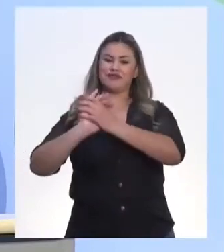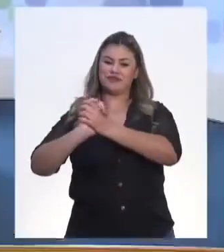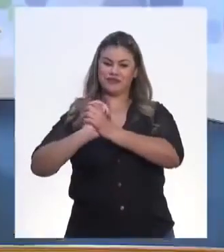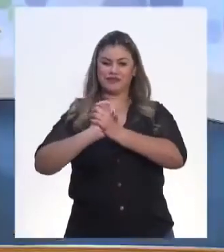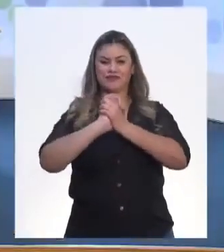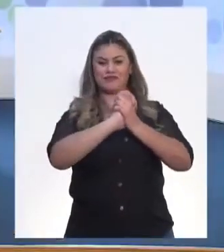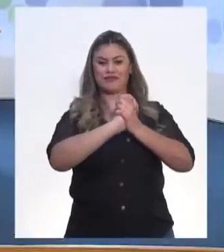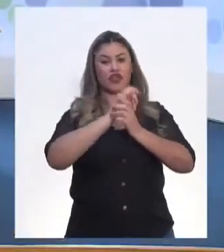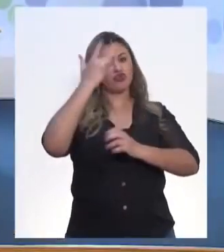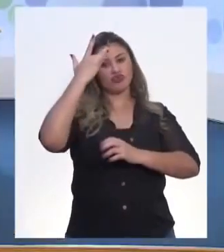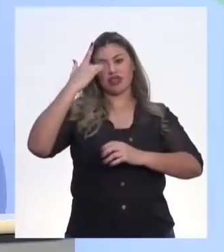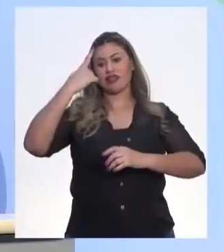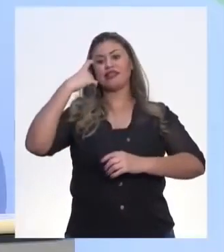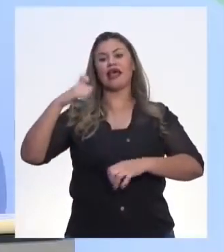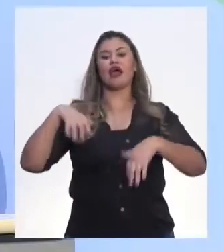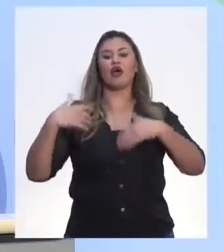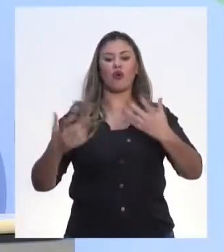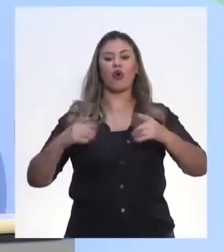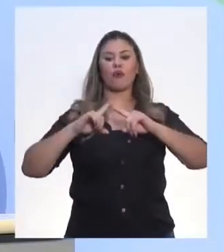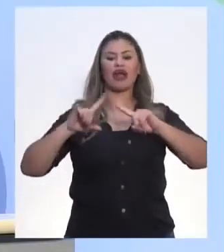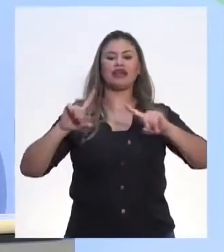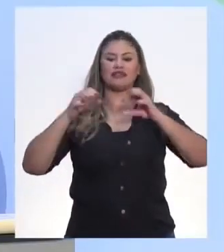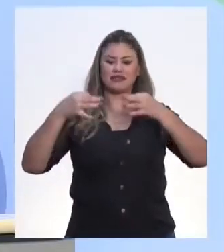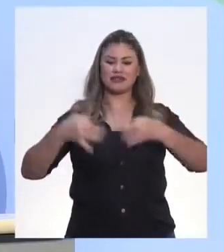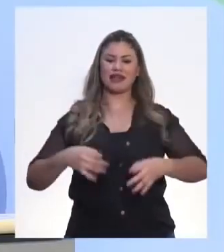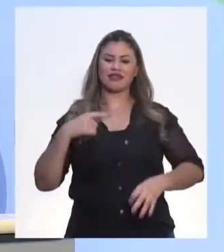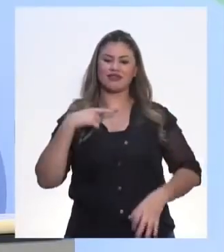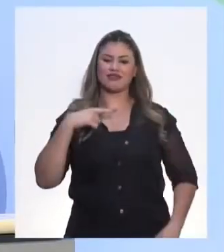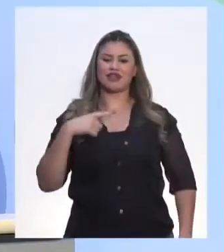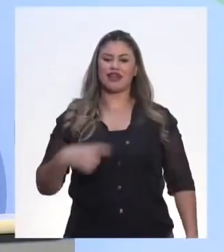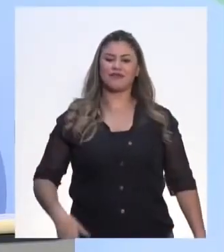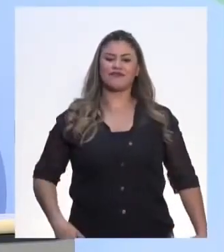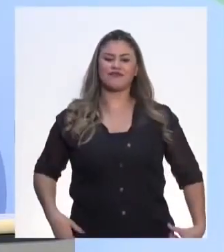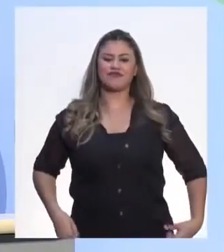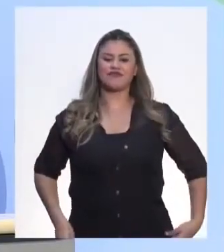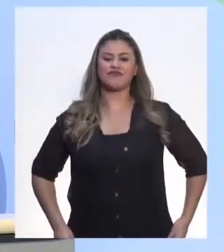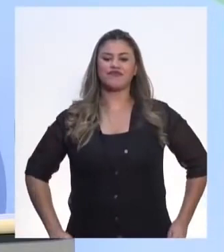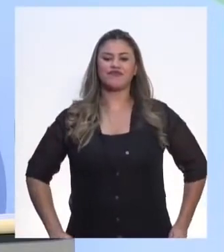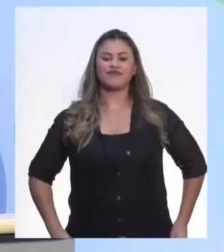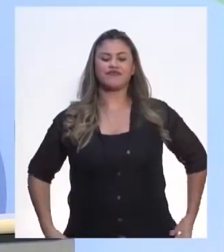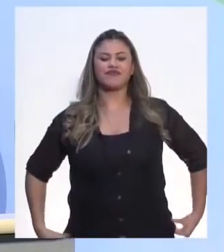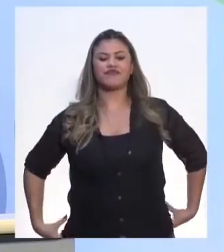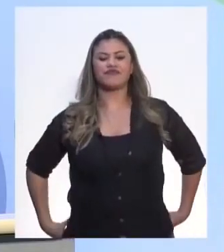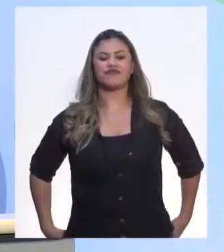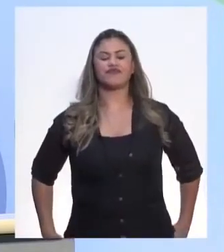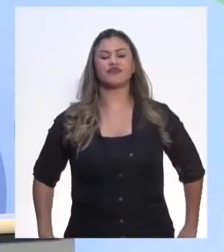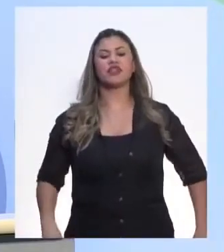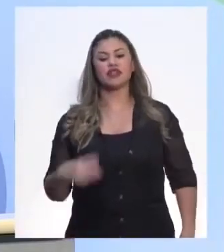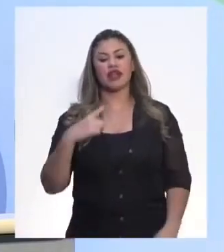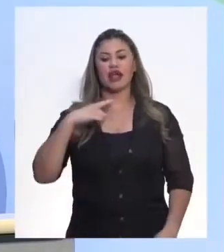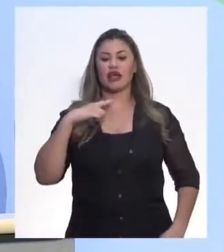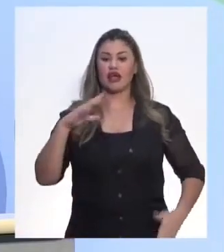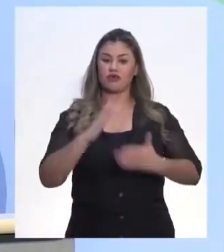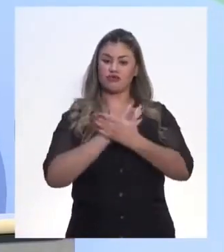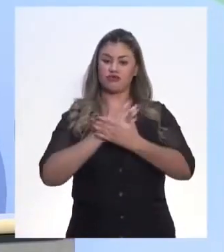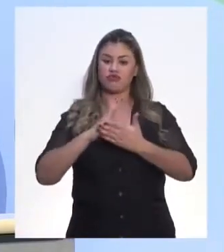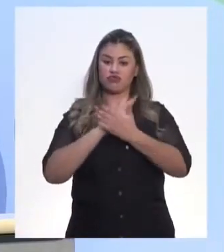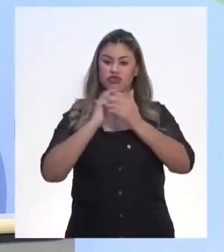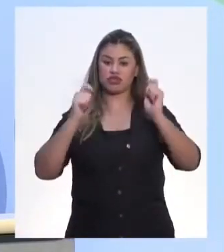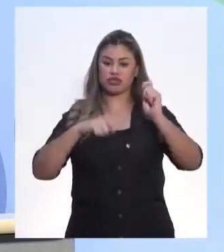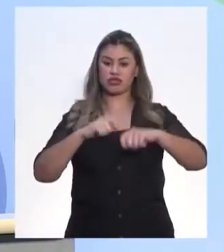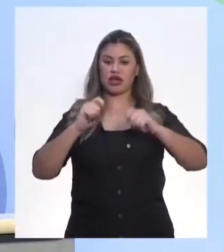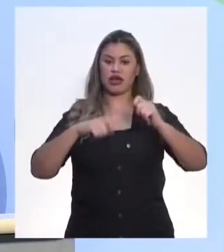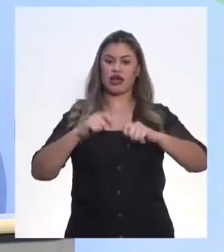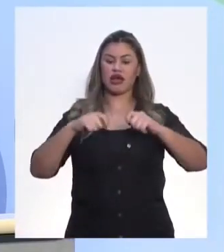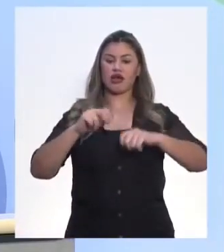qual foi a ideia que você usou, mas ó, certinho. E foi o que o Jonas falou. A gente tem algumas formas de fazer essas determinações utilizando